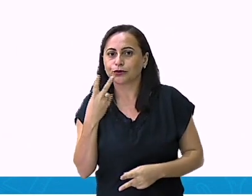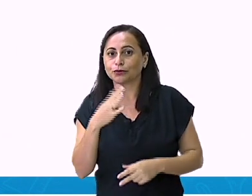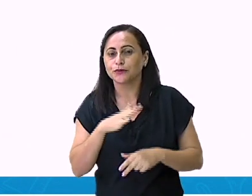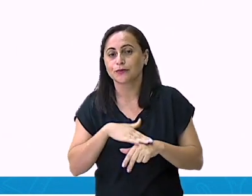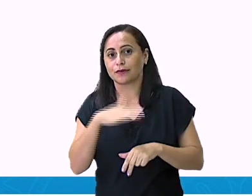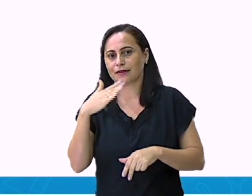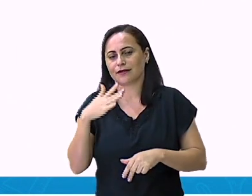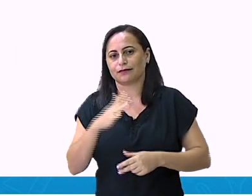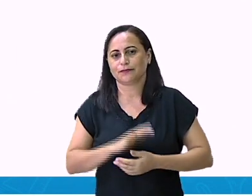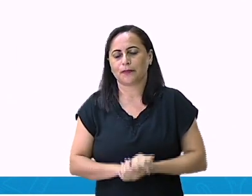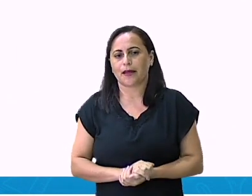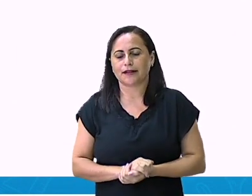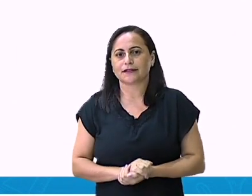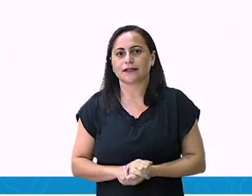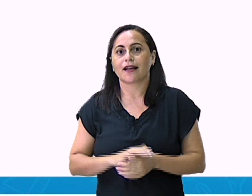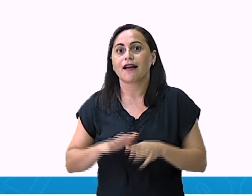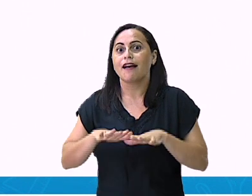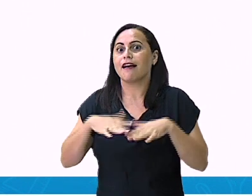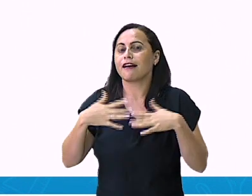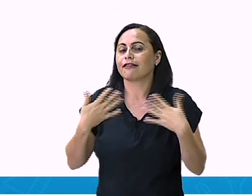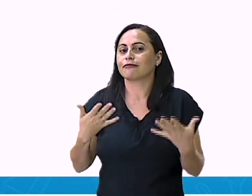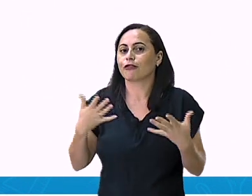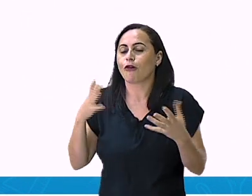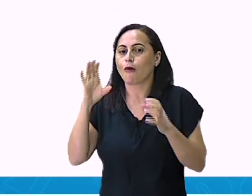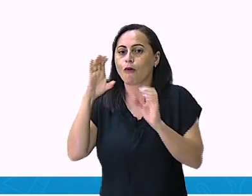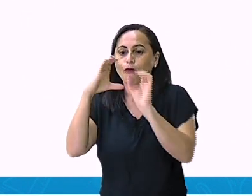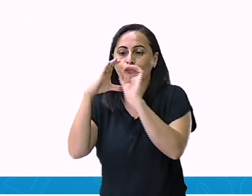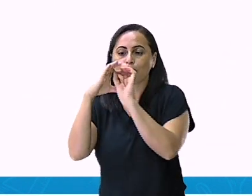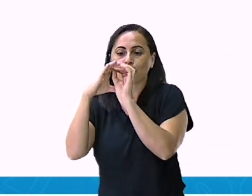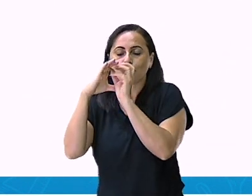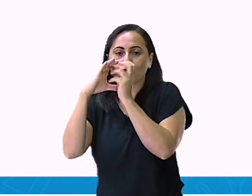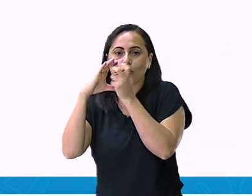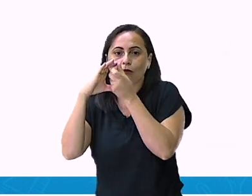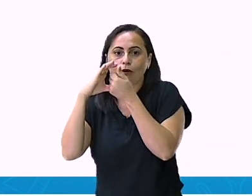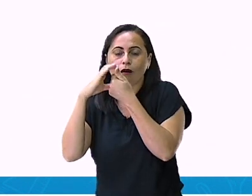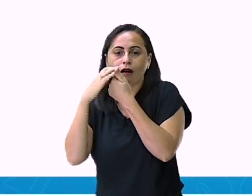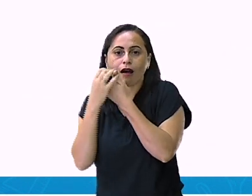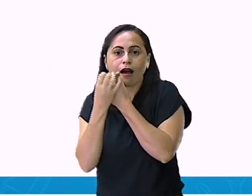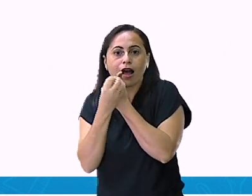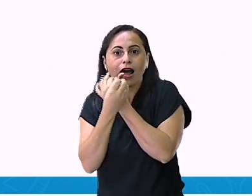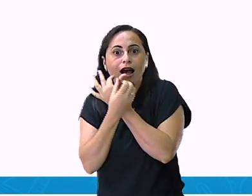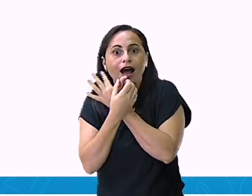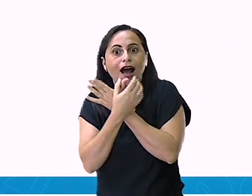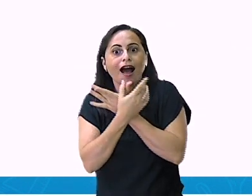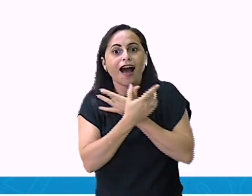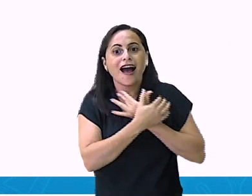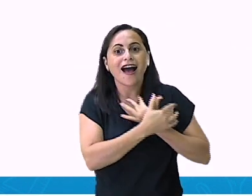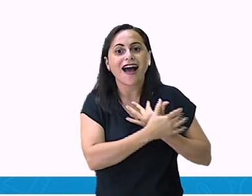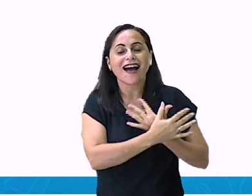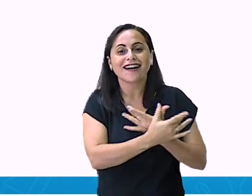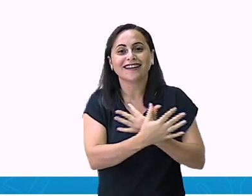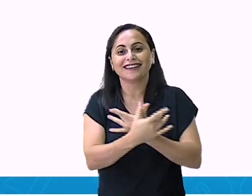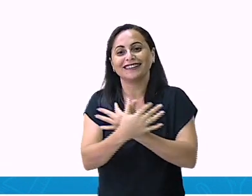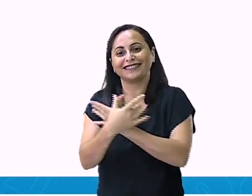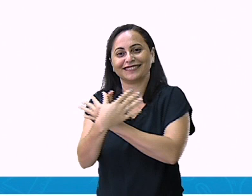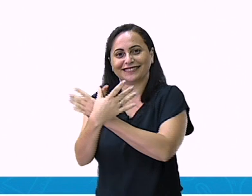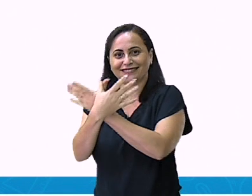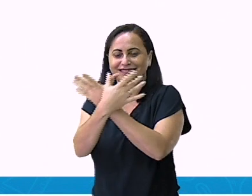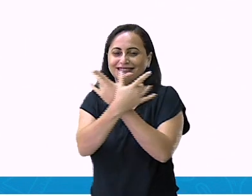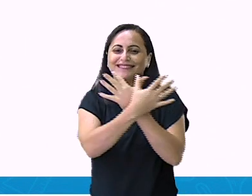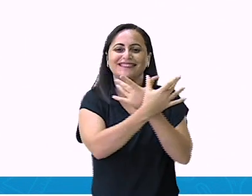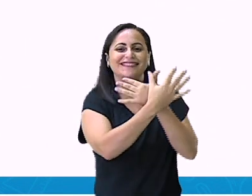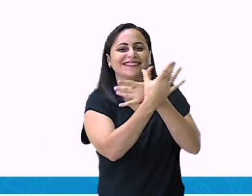Então, a lagarta saiu de lá após esse tempo e virou uma